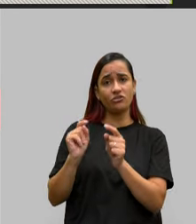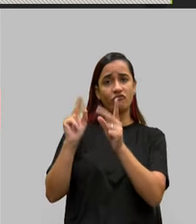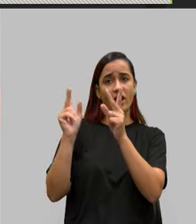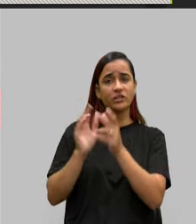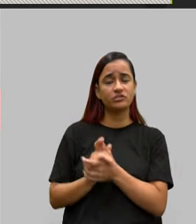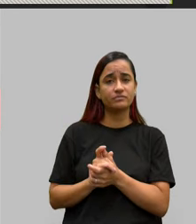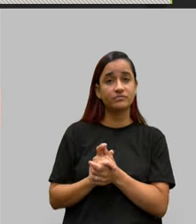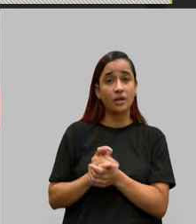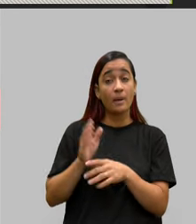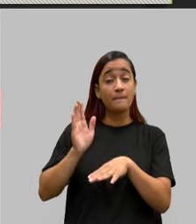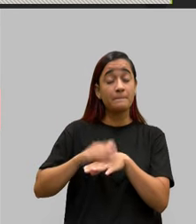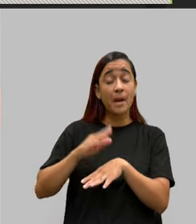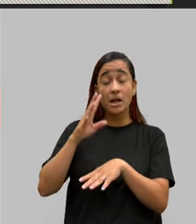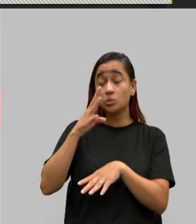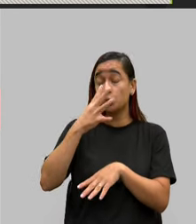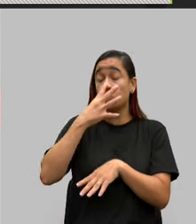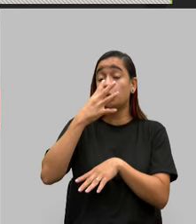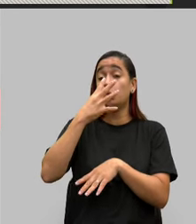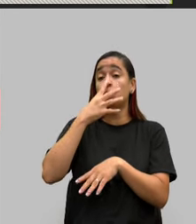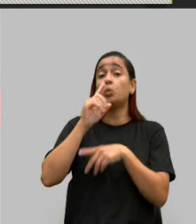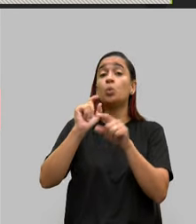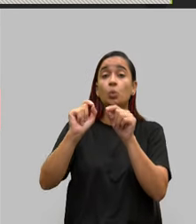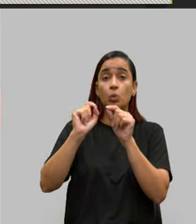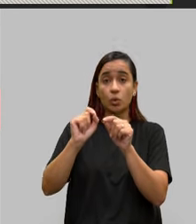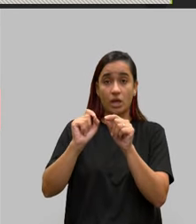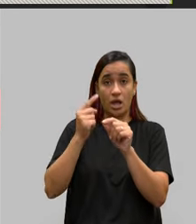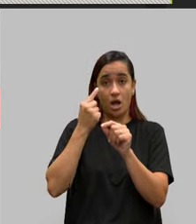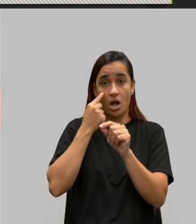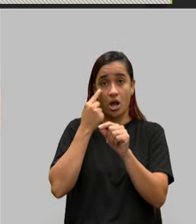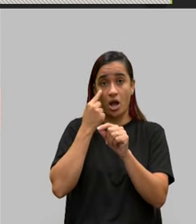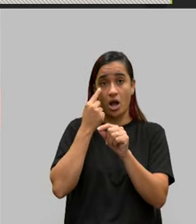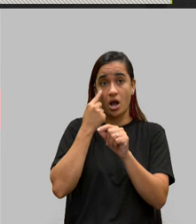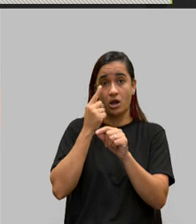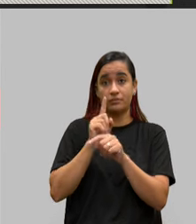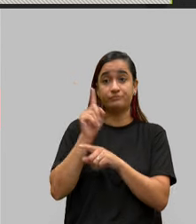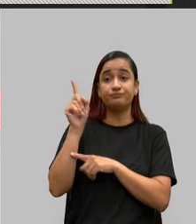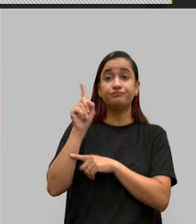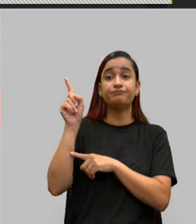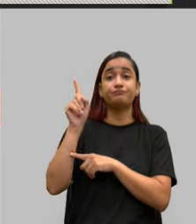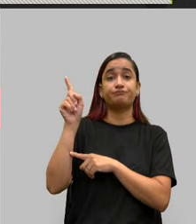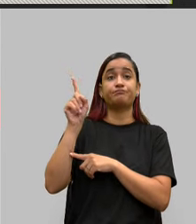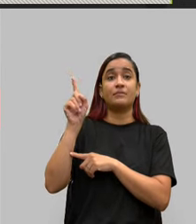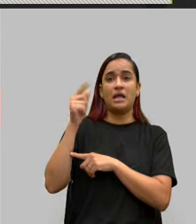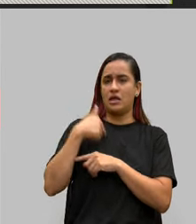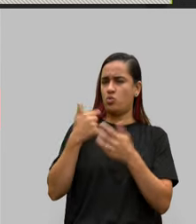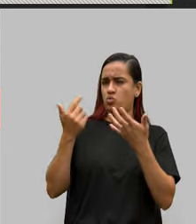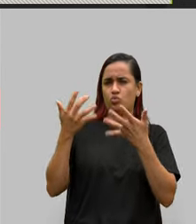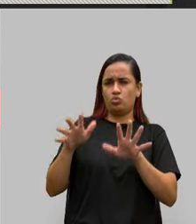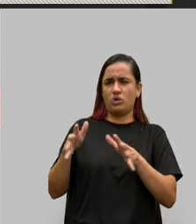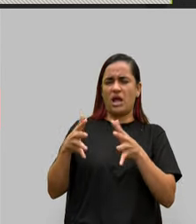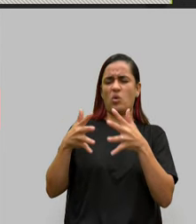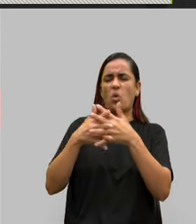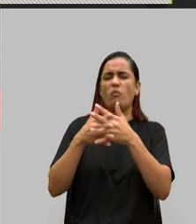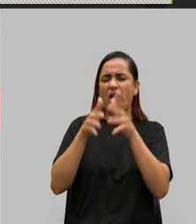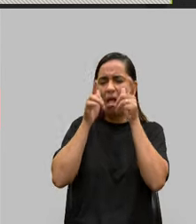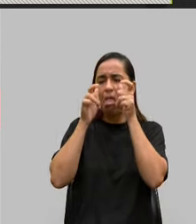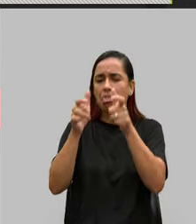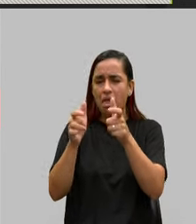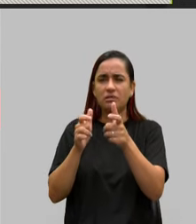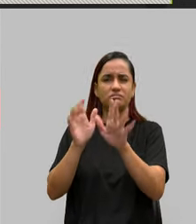aquele produto lá eu não tenho aproveito para informar que eu não tenho conflito nenhum de interesse tá bom isso aí tá só